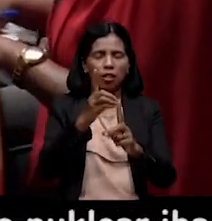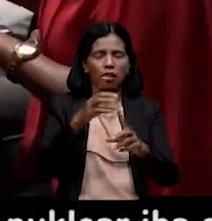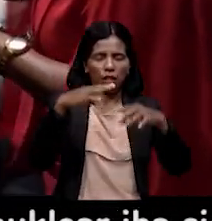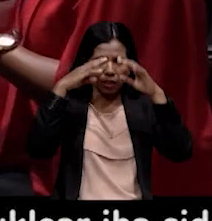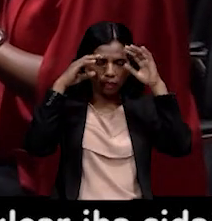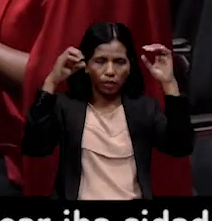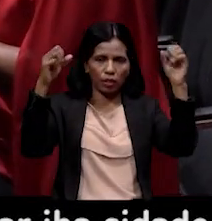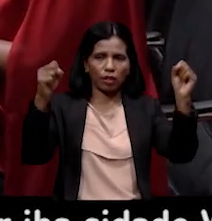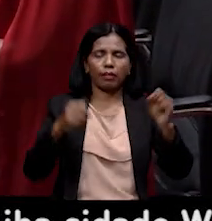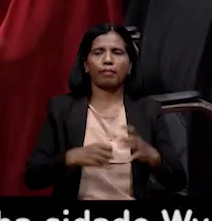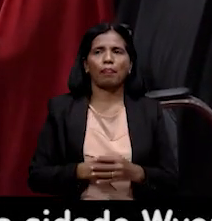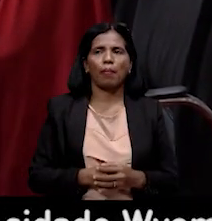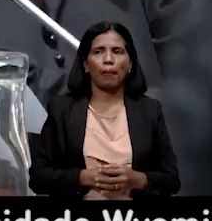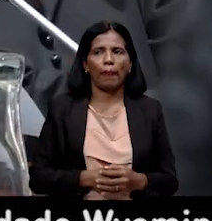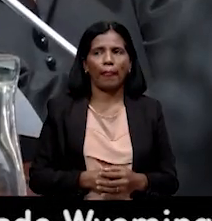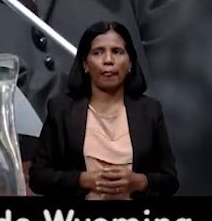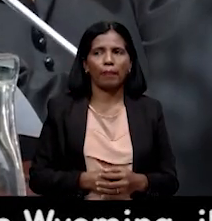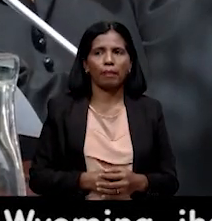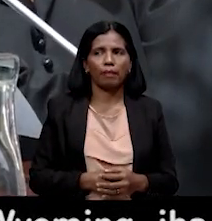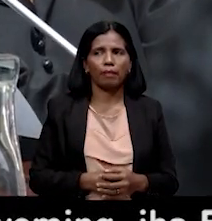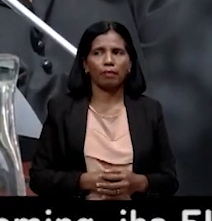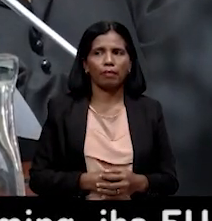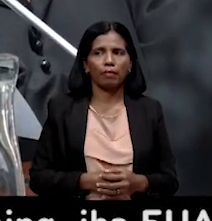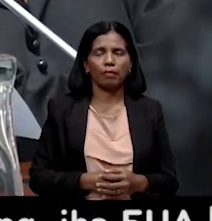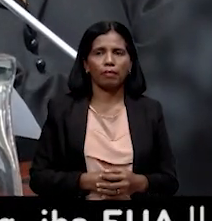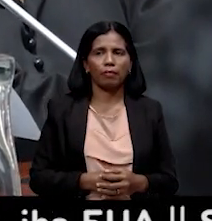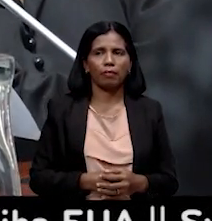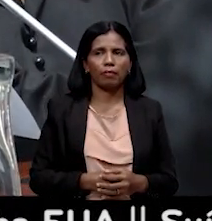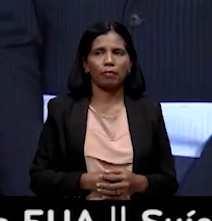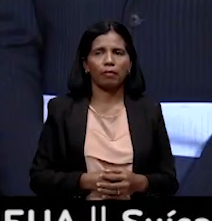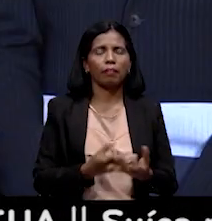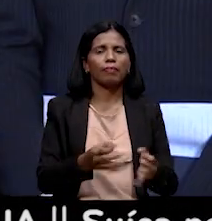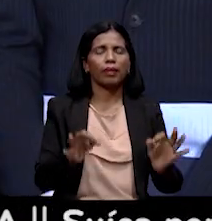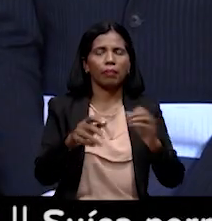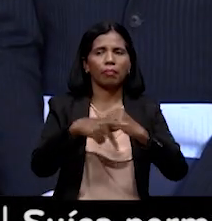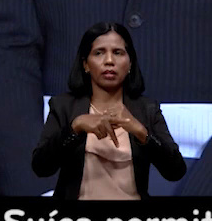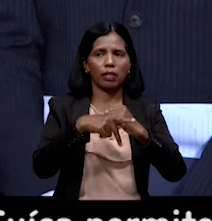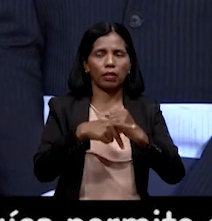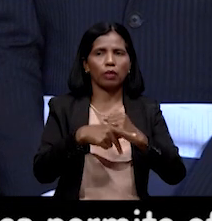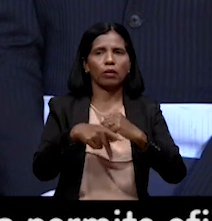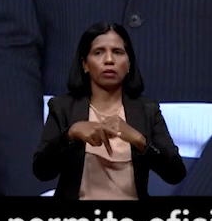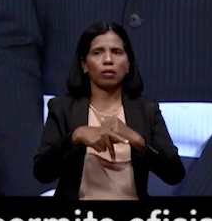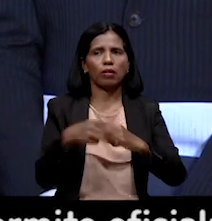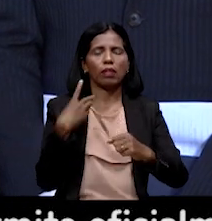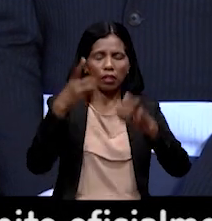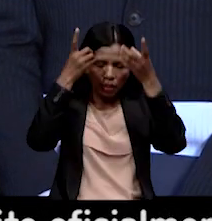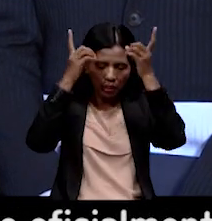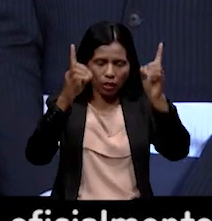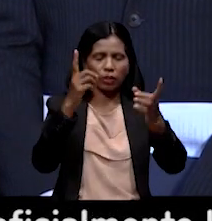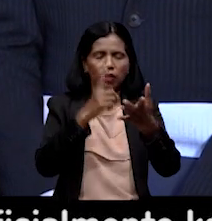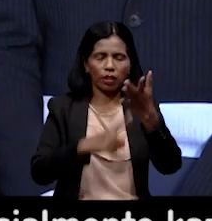presidencial. Se ponto de vista partido Kuntu, é importante quando a decisão se dede maka